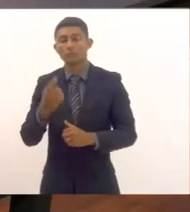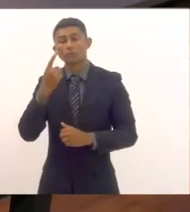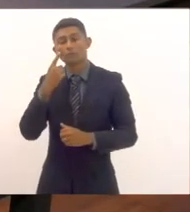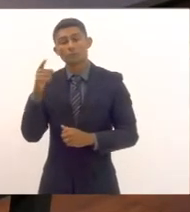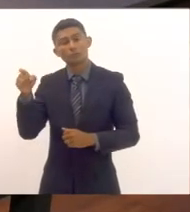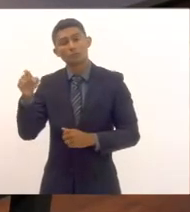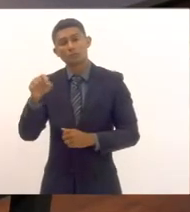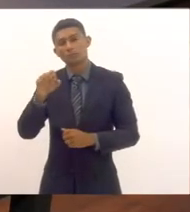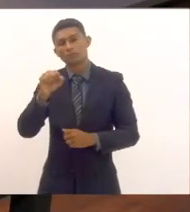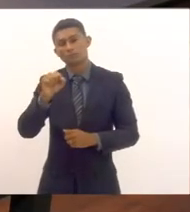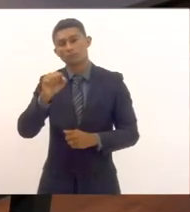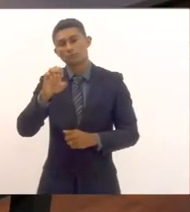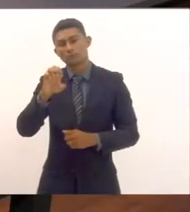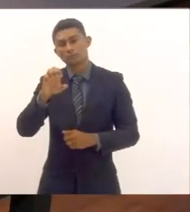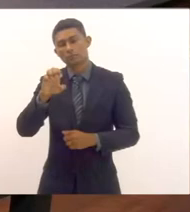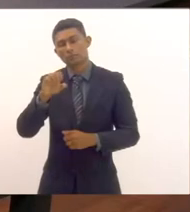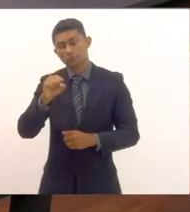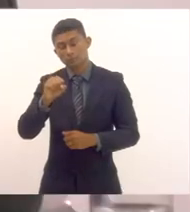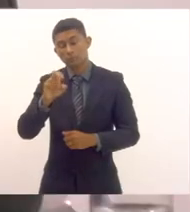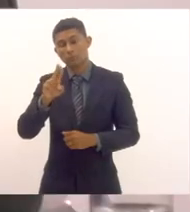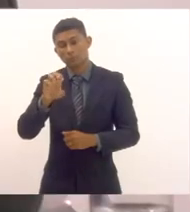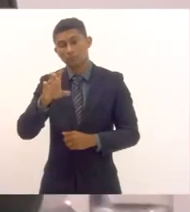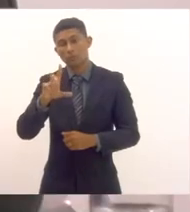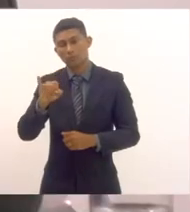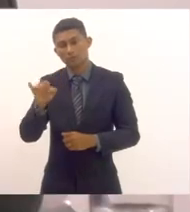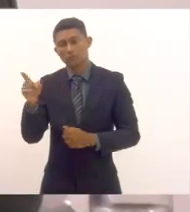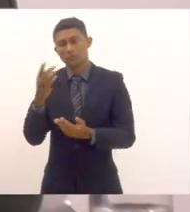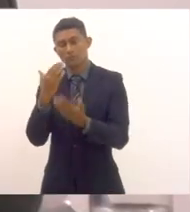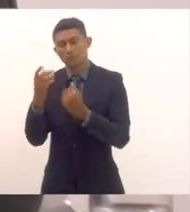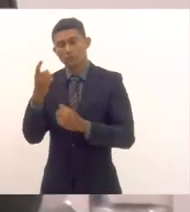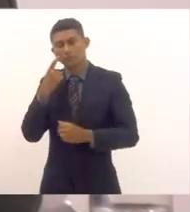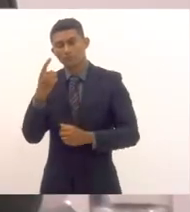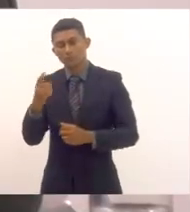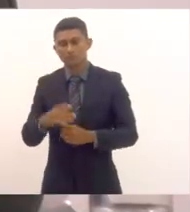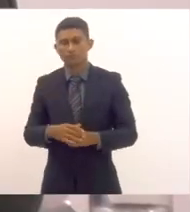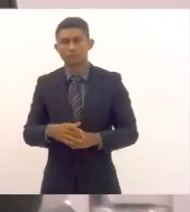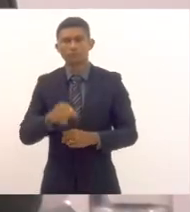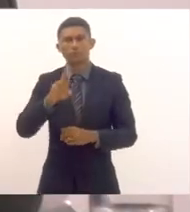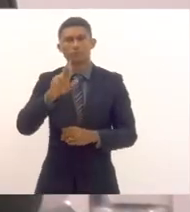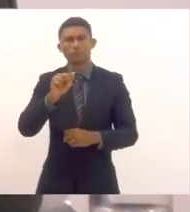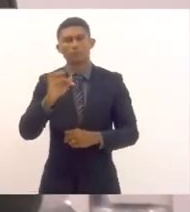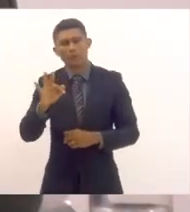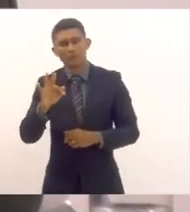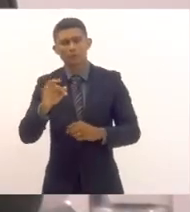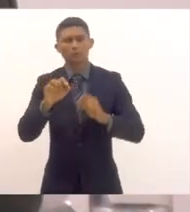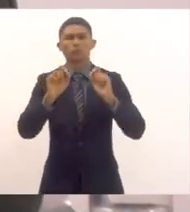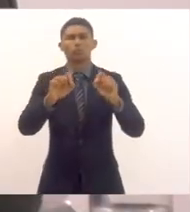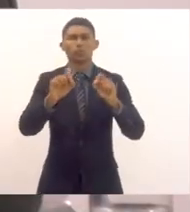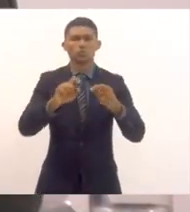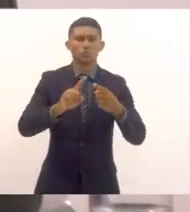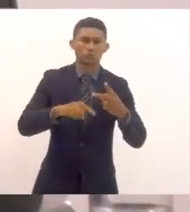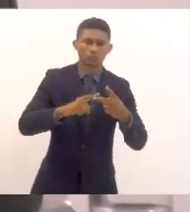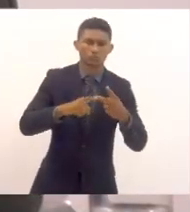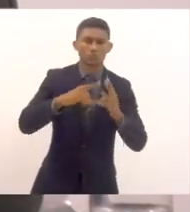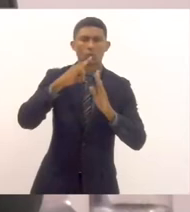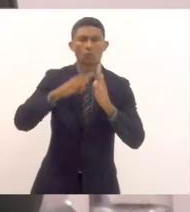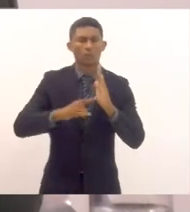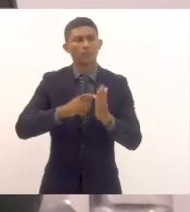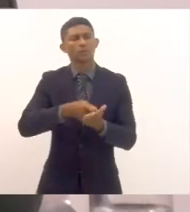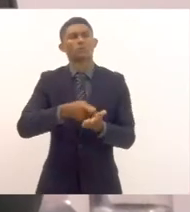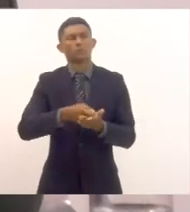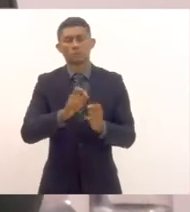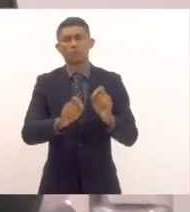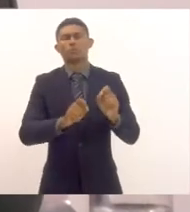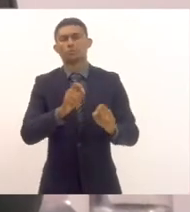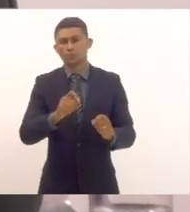aqui com a Sueli e sobretudo com essas especificações O que é o Rafa qual é o documento que tá sendo exigido né